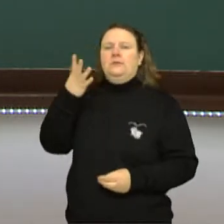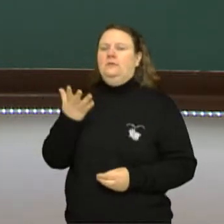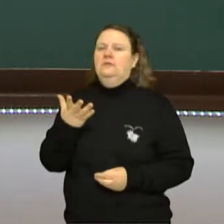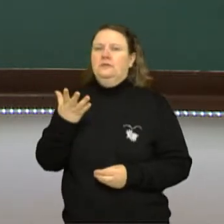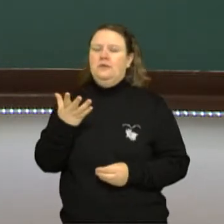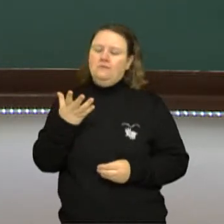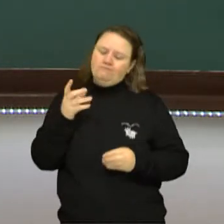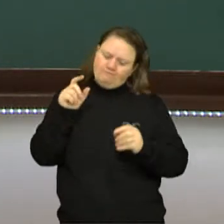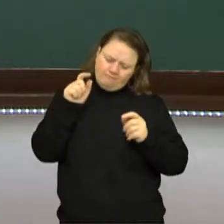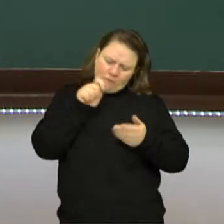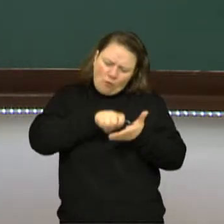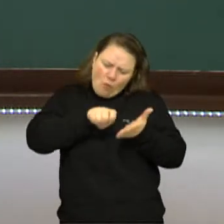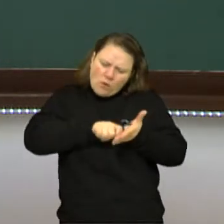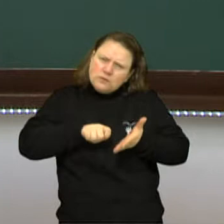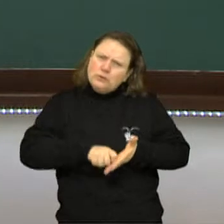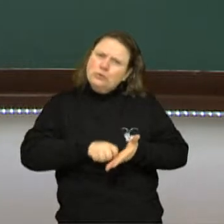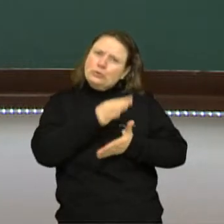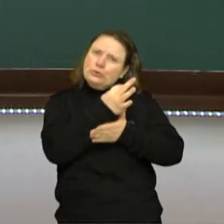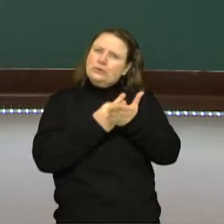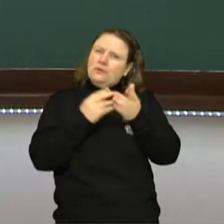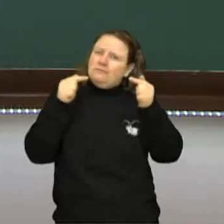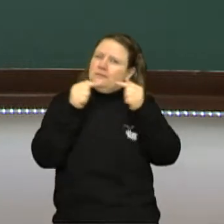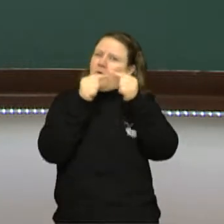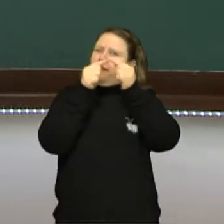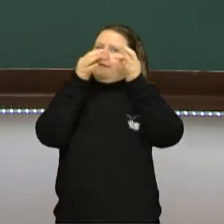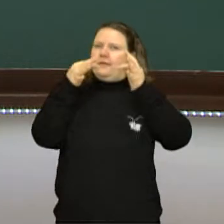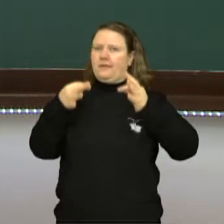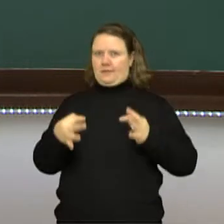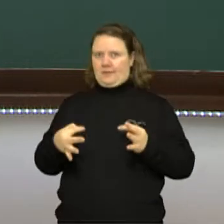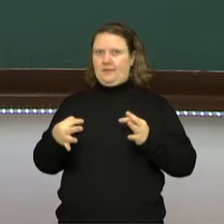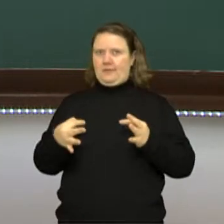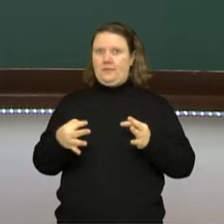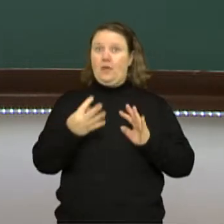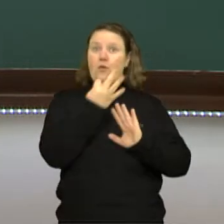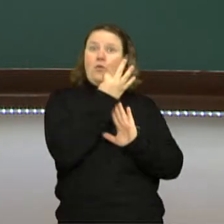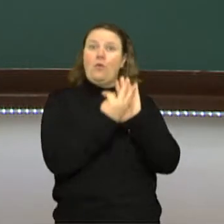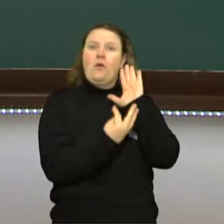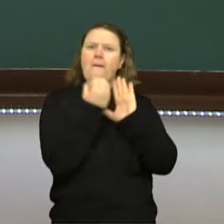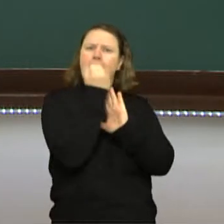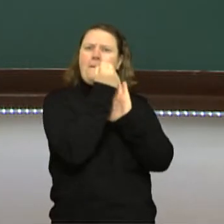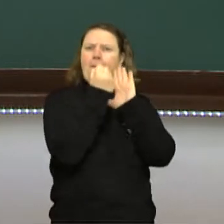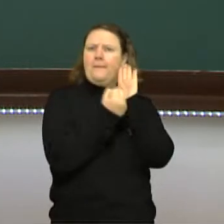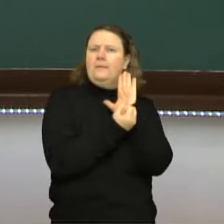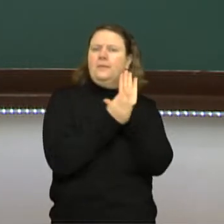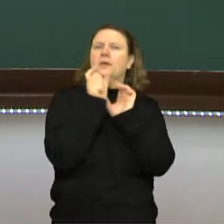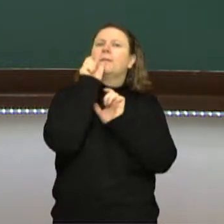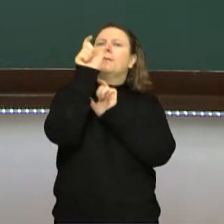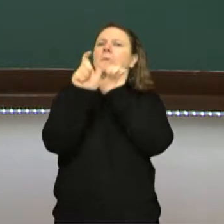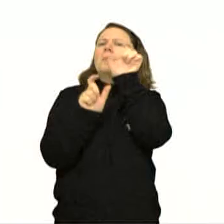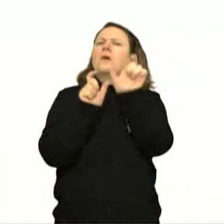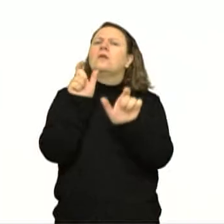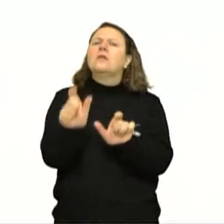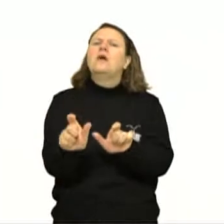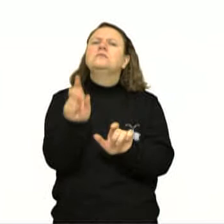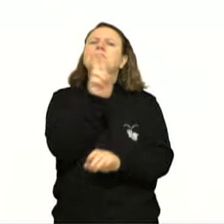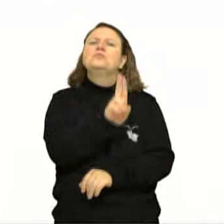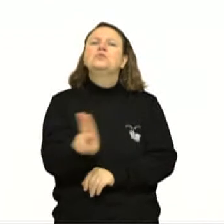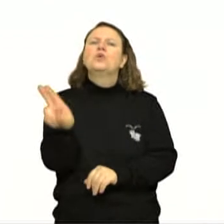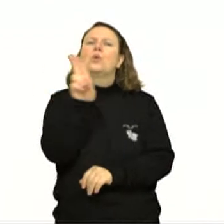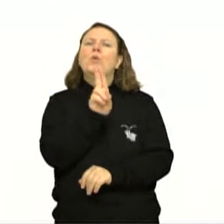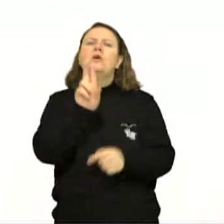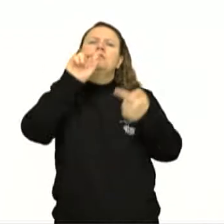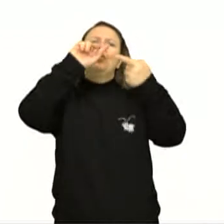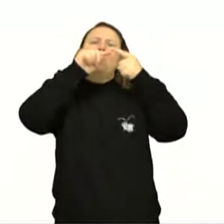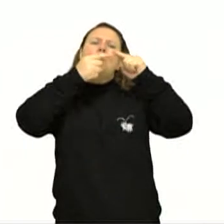então o sentido do texto, né, pessoal? Então, os discourse markers são palavras que servem para estabelecer a ligação entre